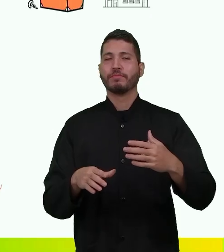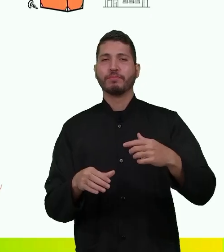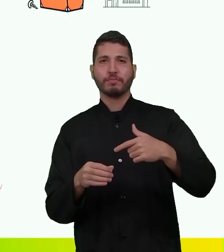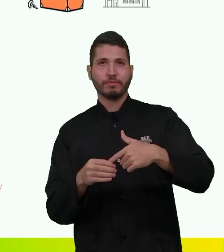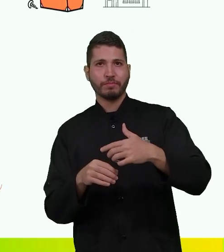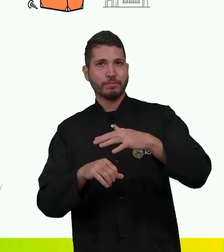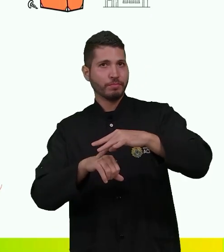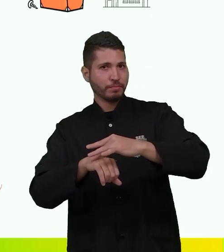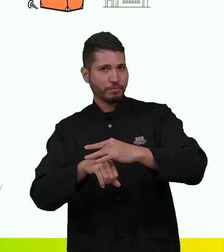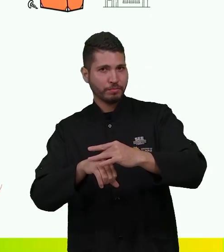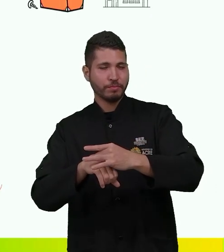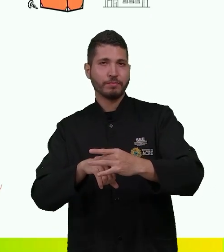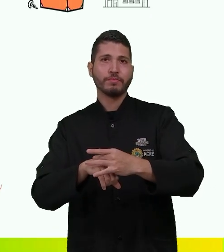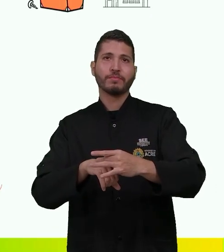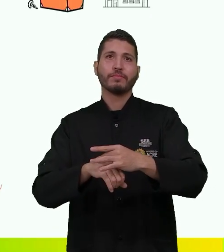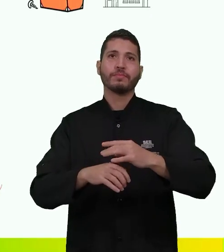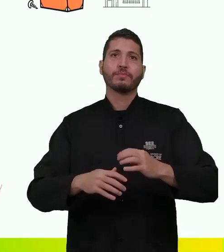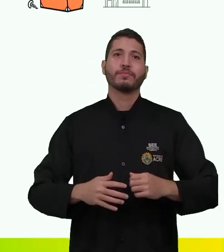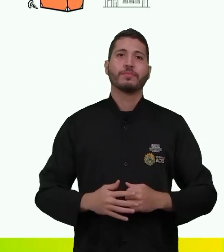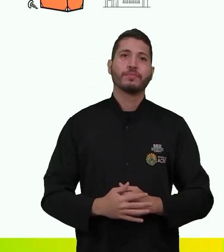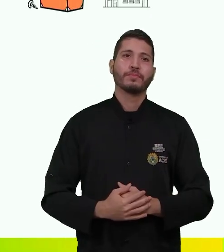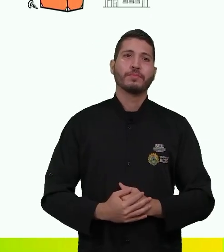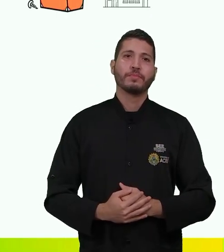de produção no mar.